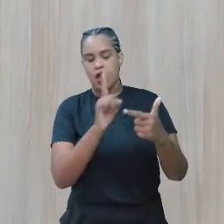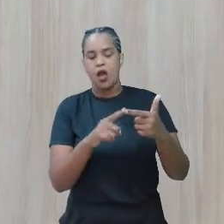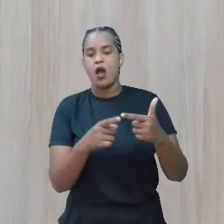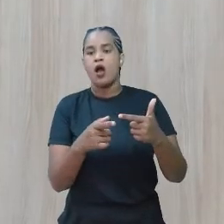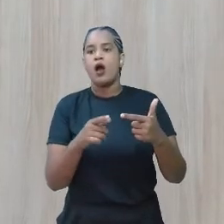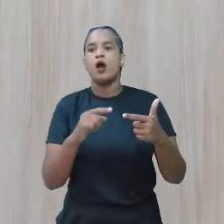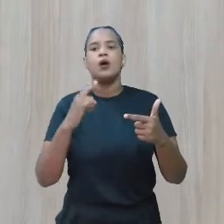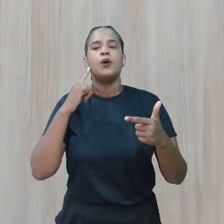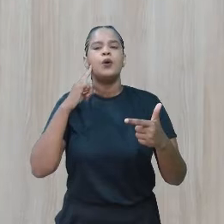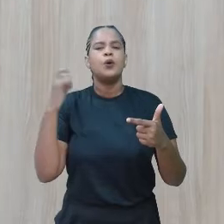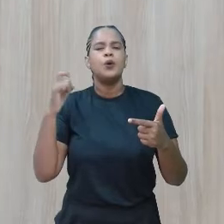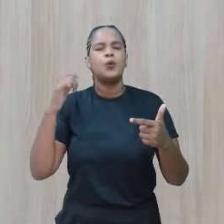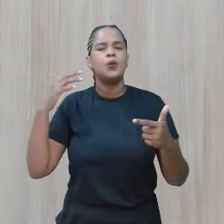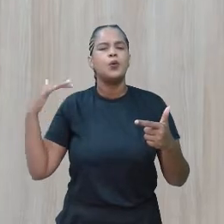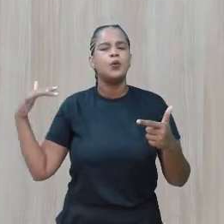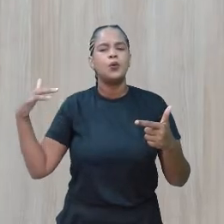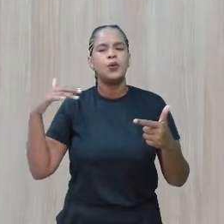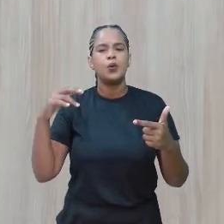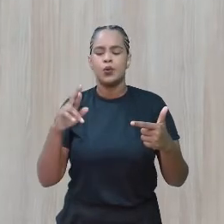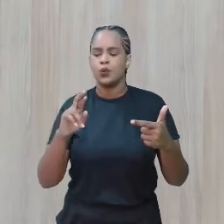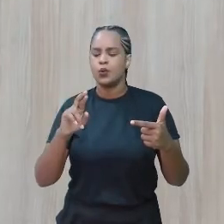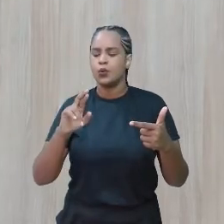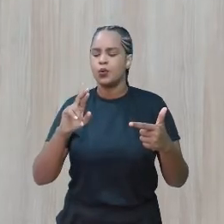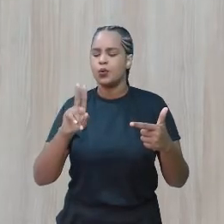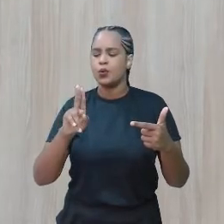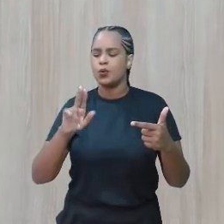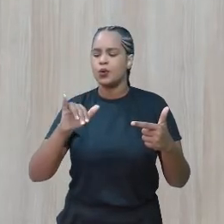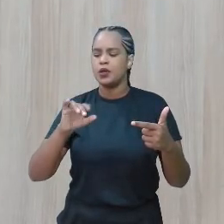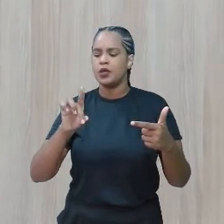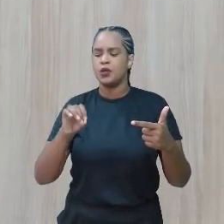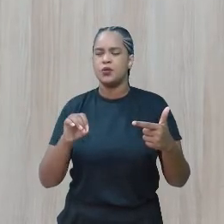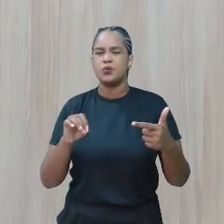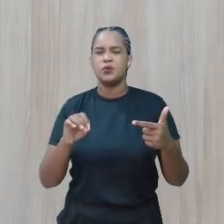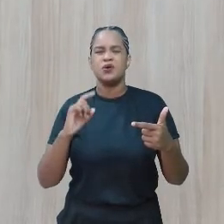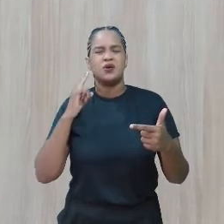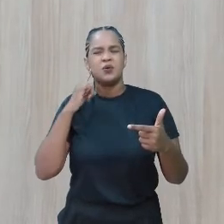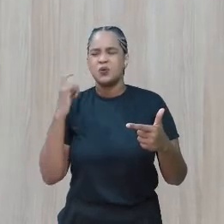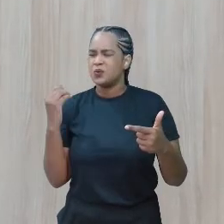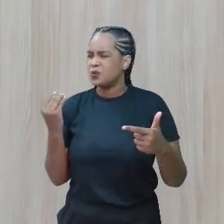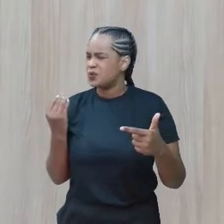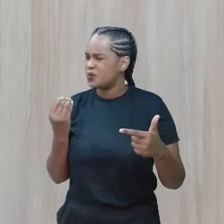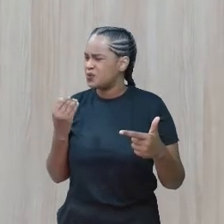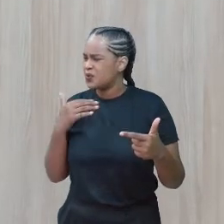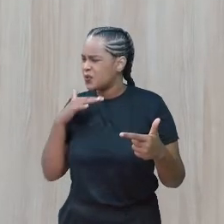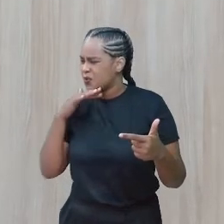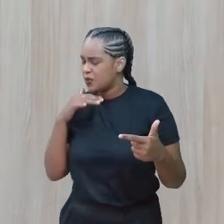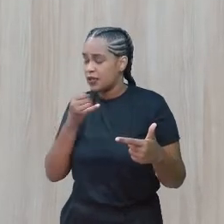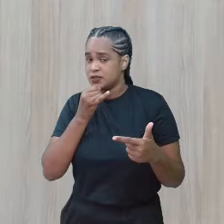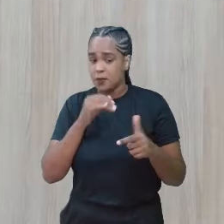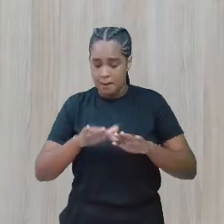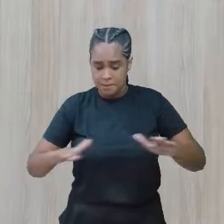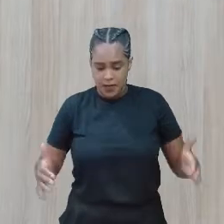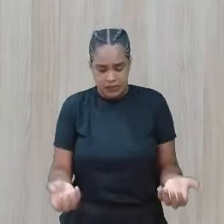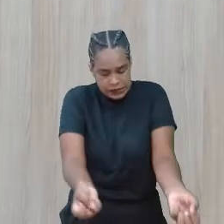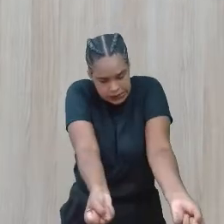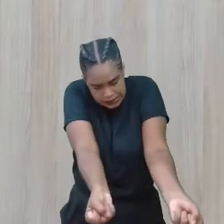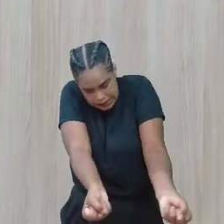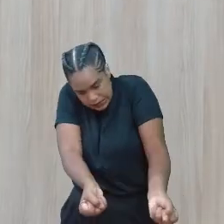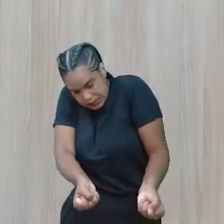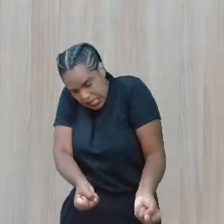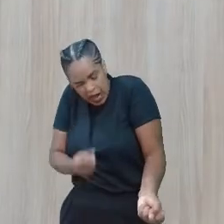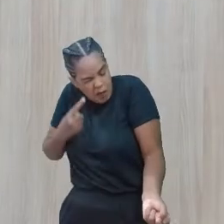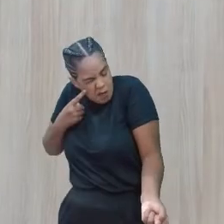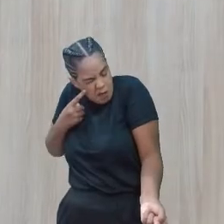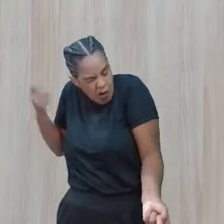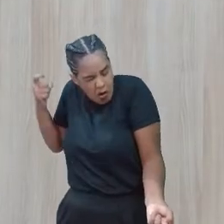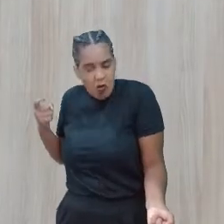ruídos, né? Então, os ruídos é muito fácil a gente dizer, que ruído desagradável. arrastando uma mesa, né?